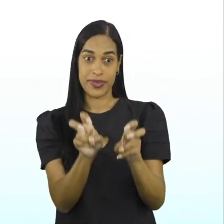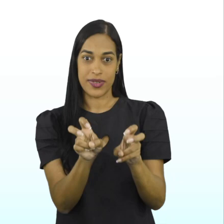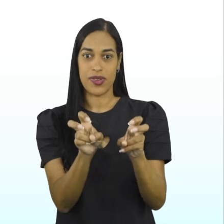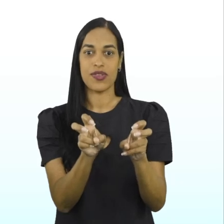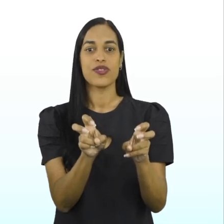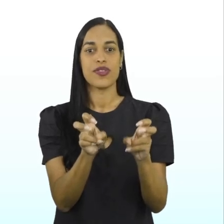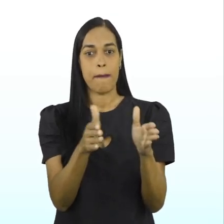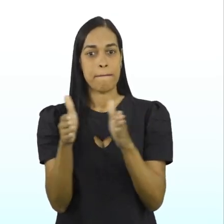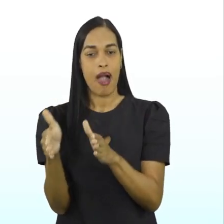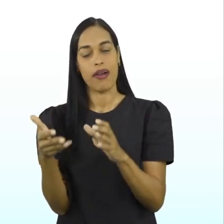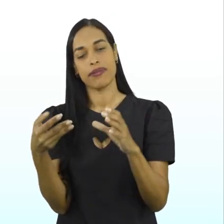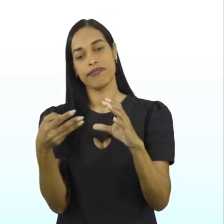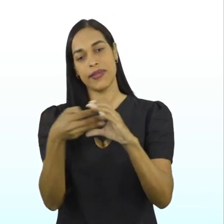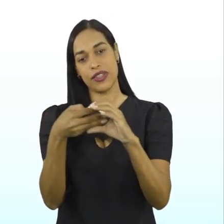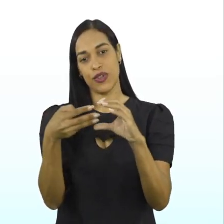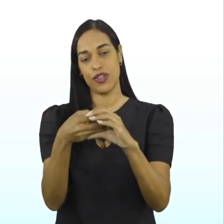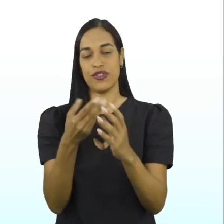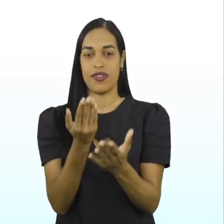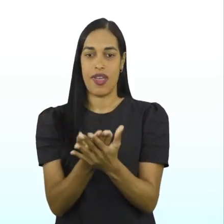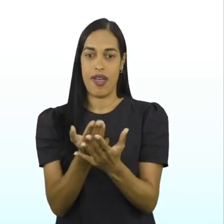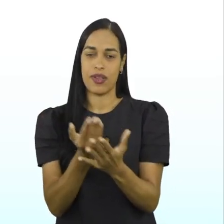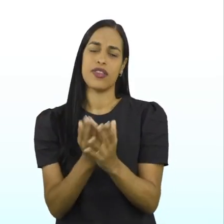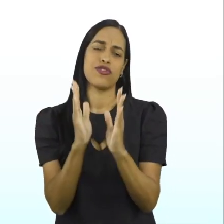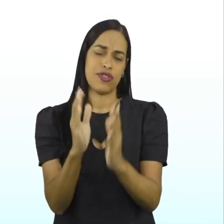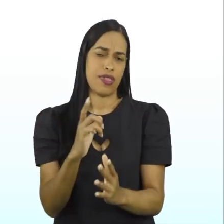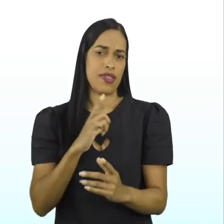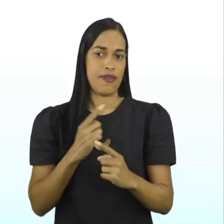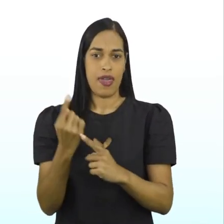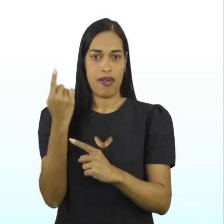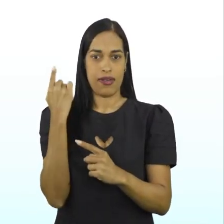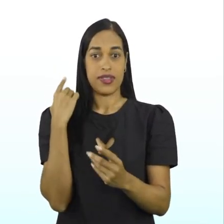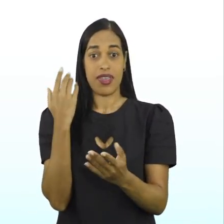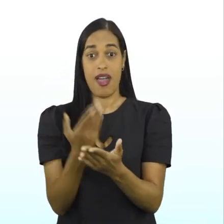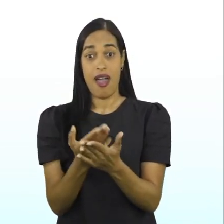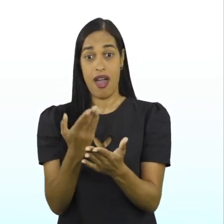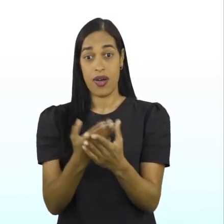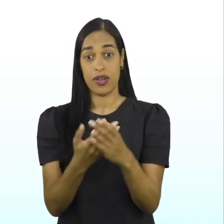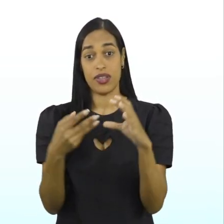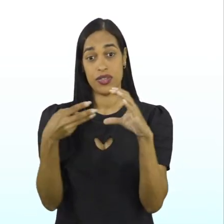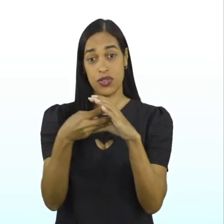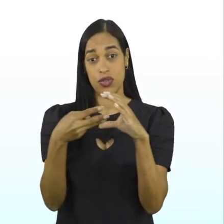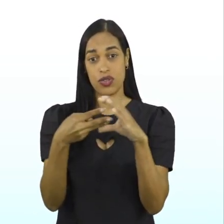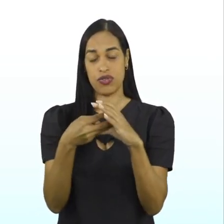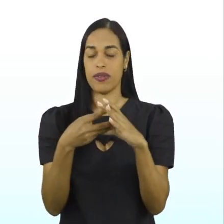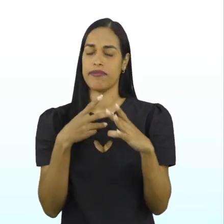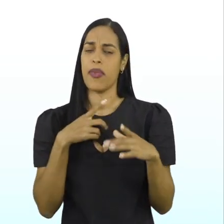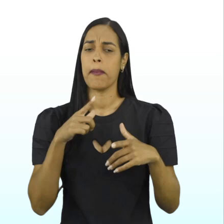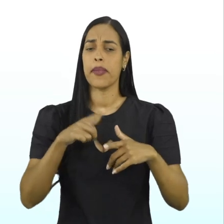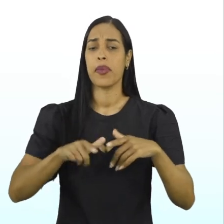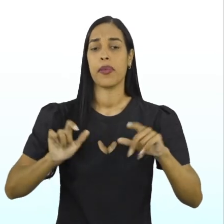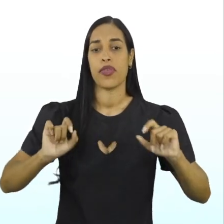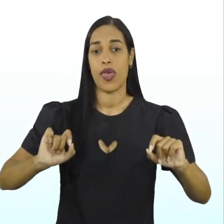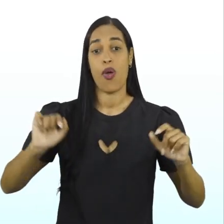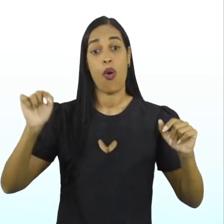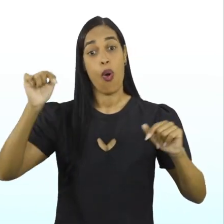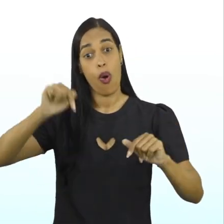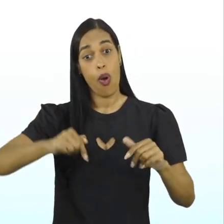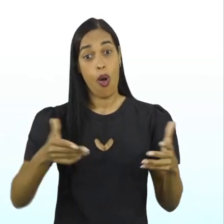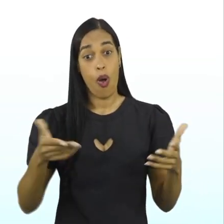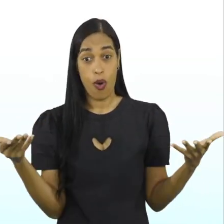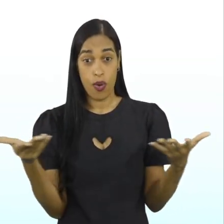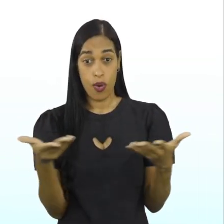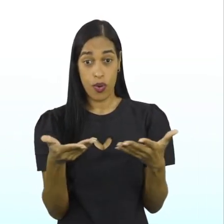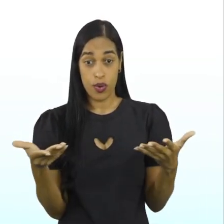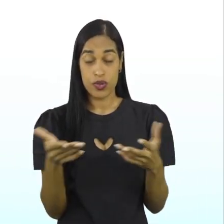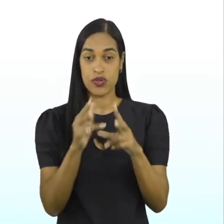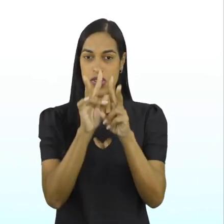Porque assim, a gente já teve aula de citologia, mas o problema é que o que eu vou falar hoje, eu acho que particularmente é